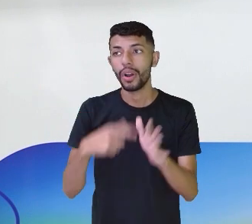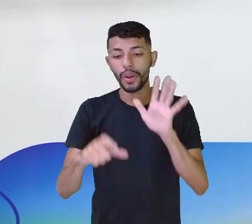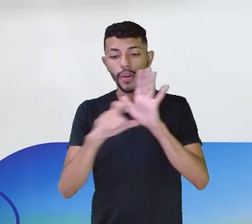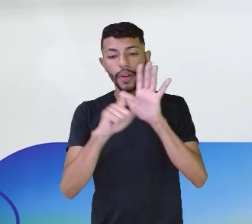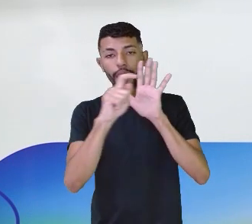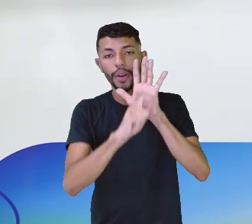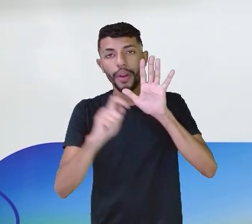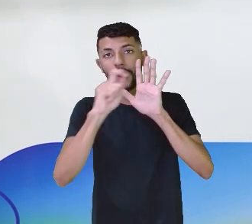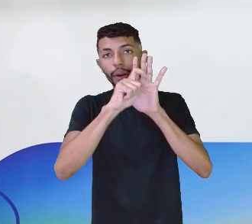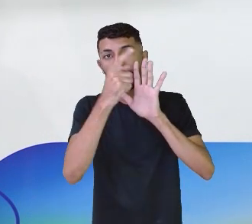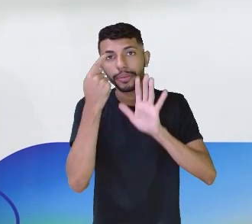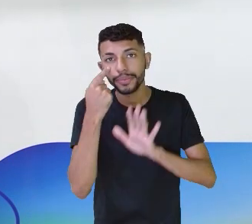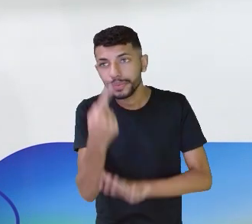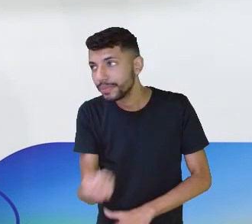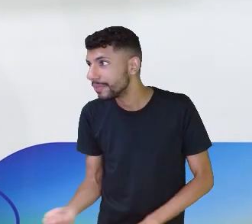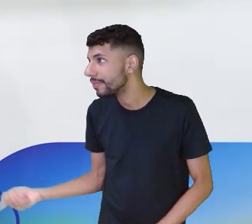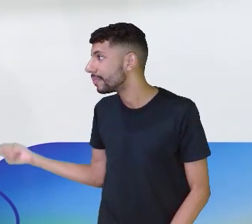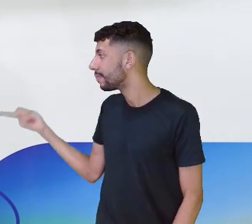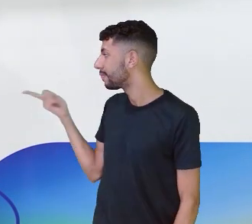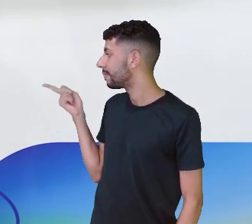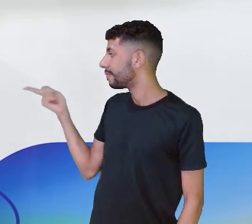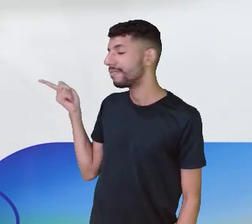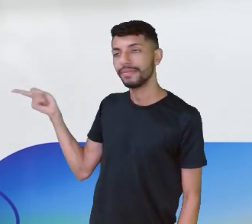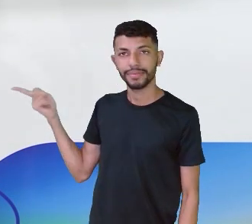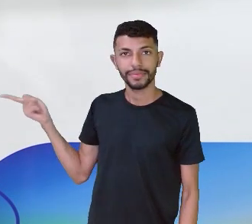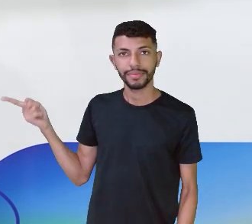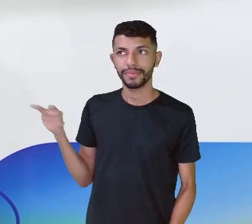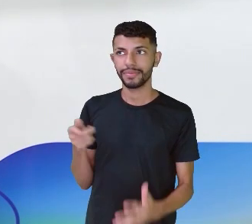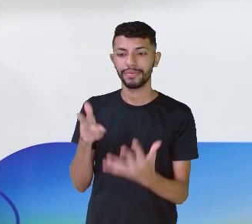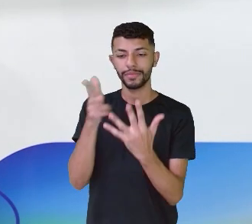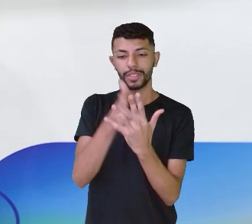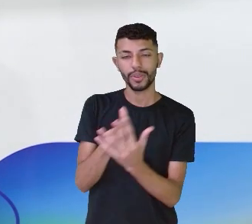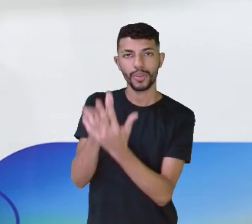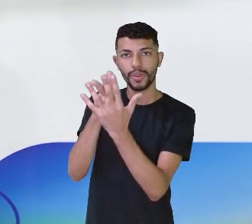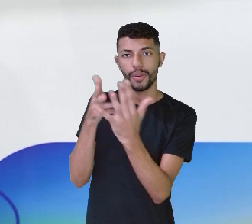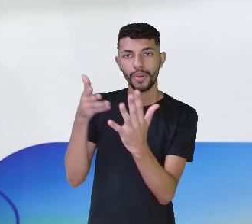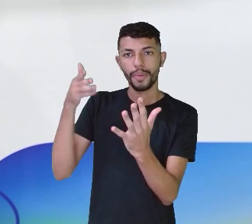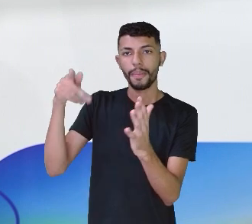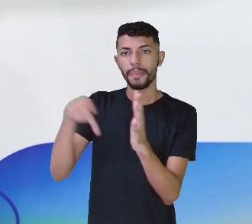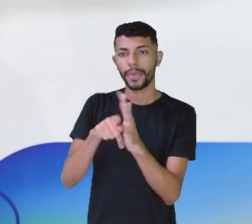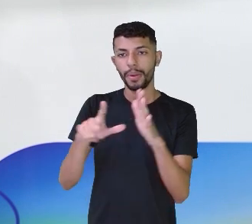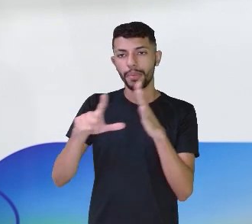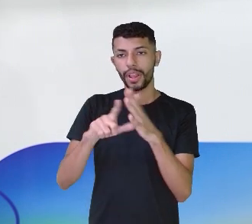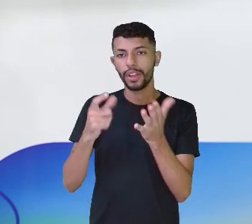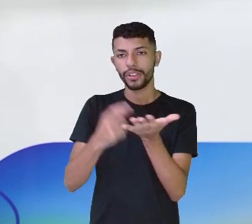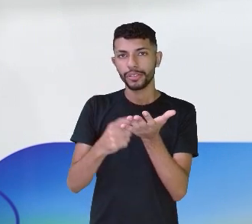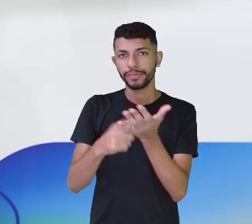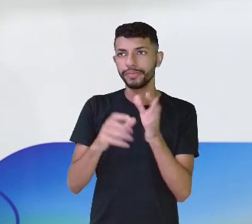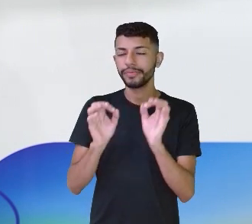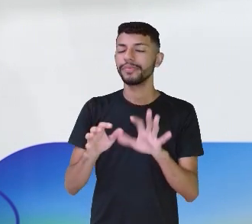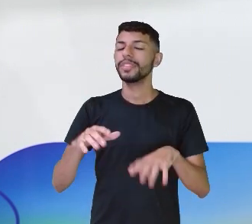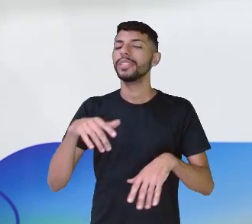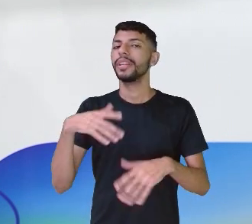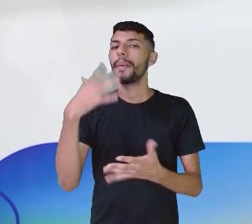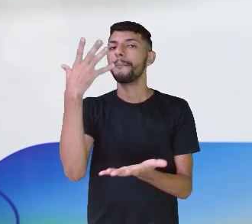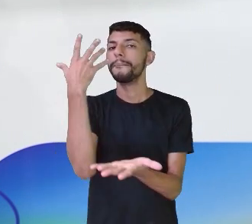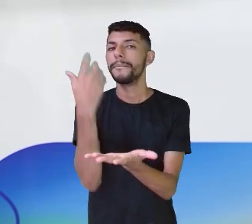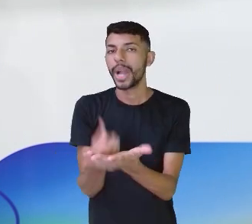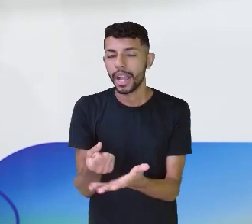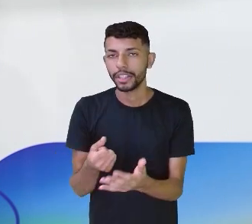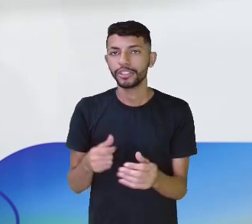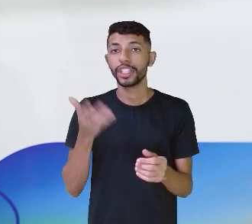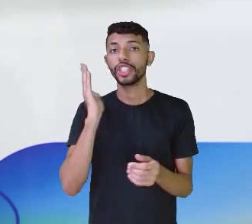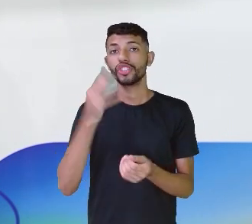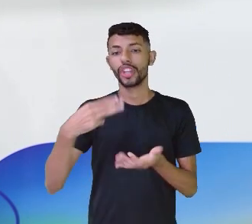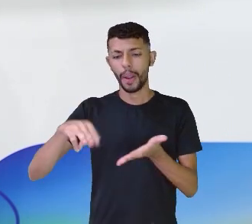QR Code que vai aparecer na sua telinha. Vai lá, né, na loja do seu aparelho, já baixa o aplicativo. Começa a